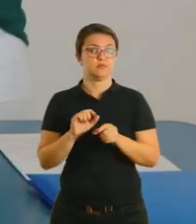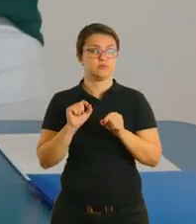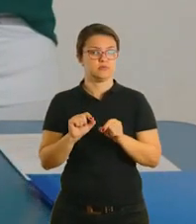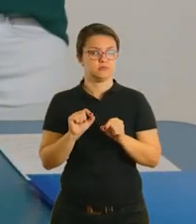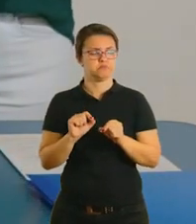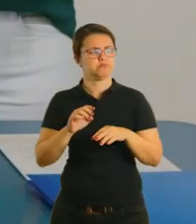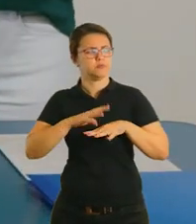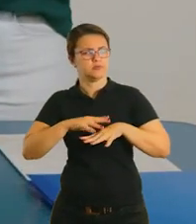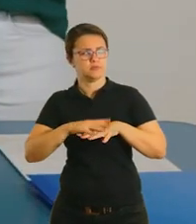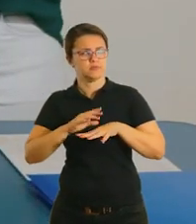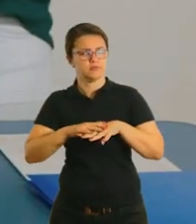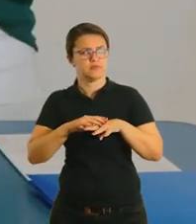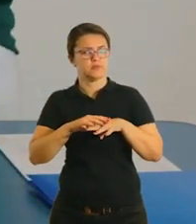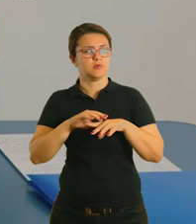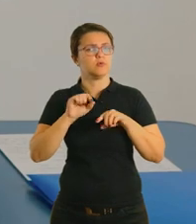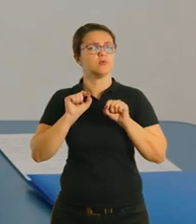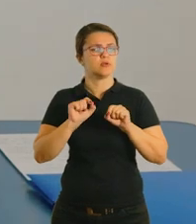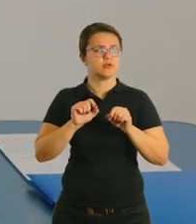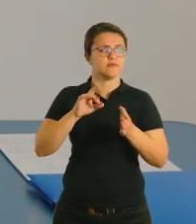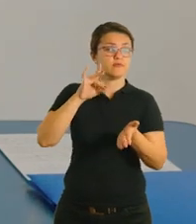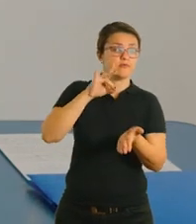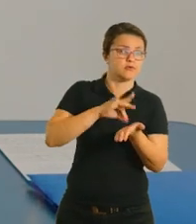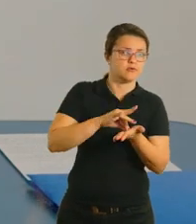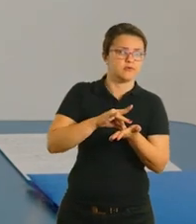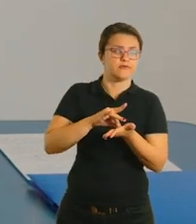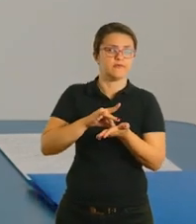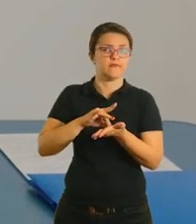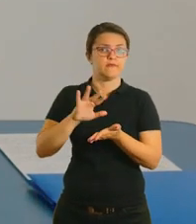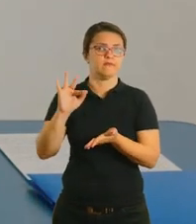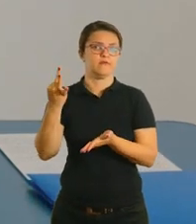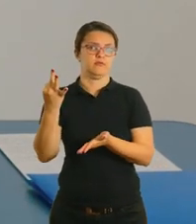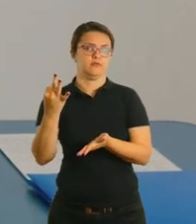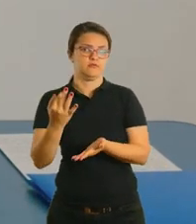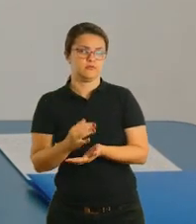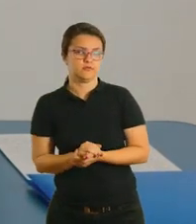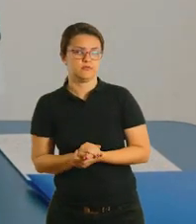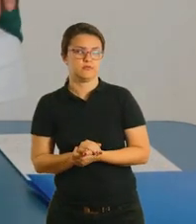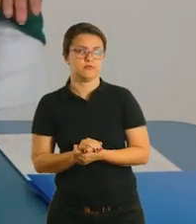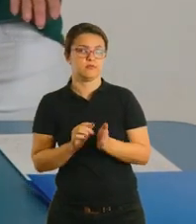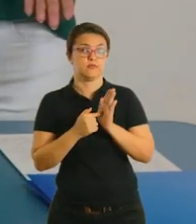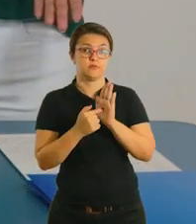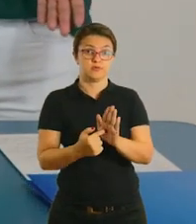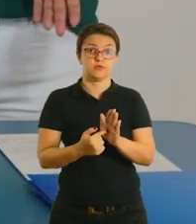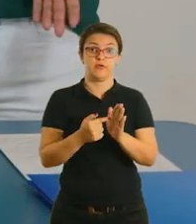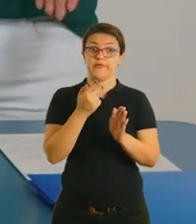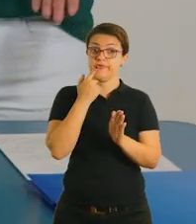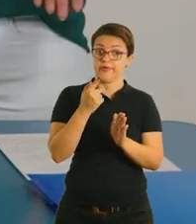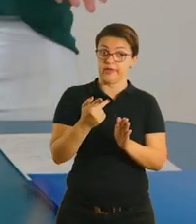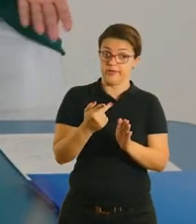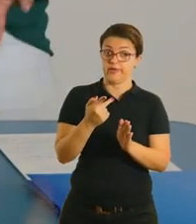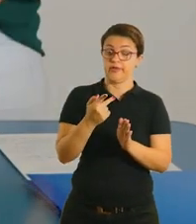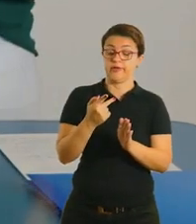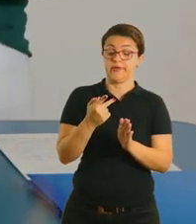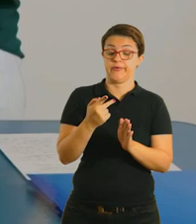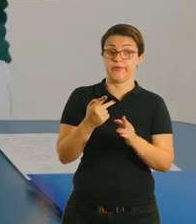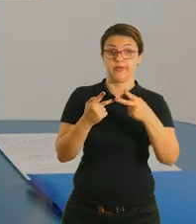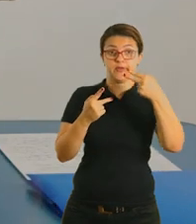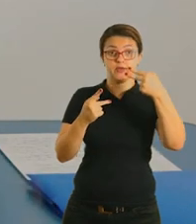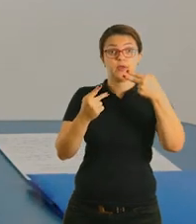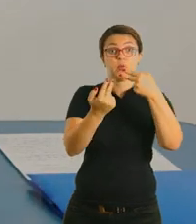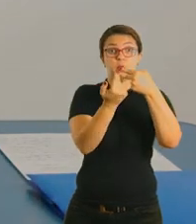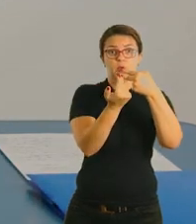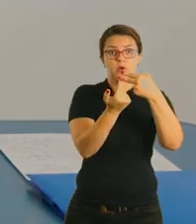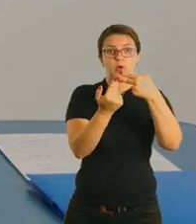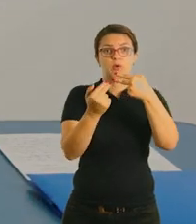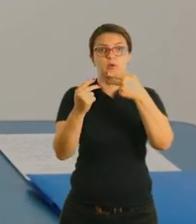apresentam relação do que é verdadeiro ou falso. Neste caso, nós vamos falar do que é igual ou diferente, tá